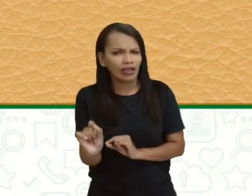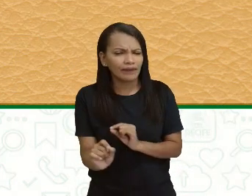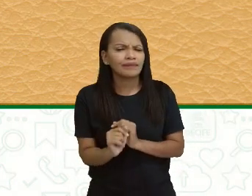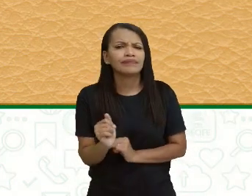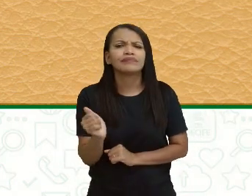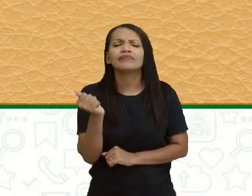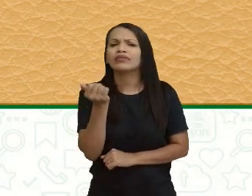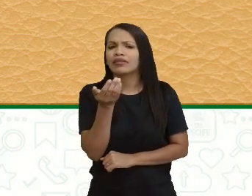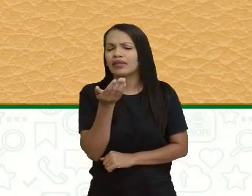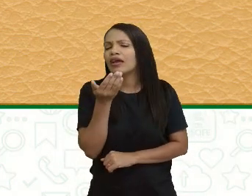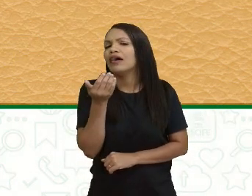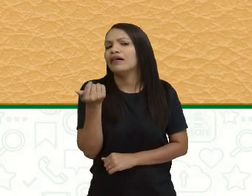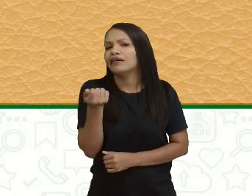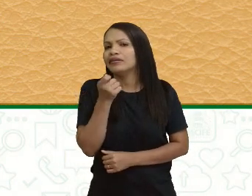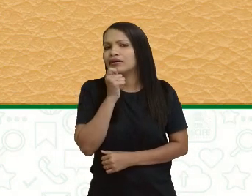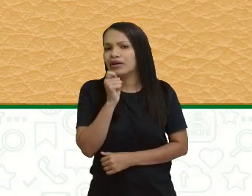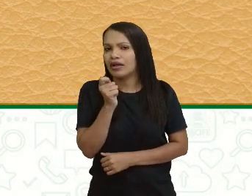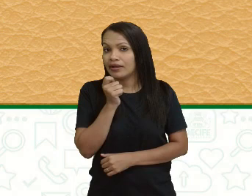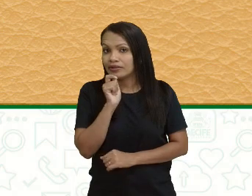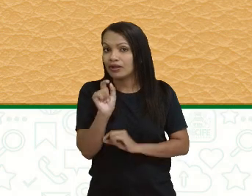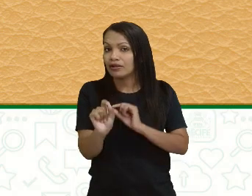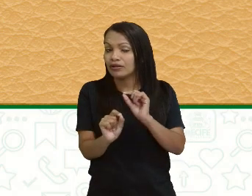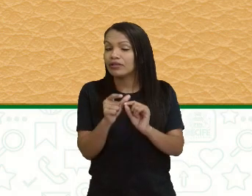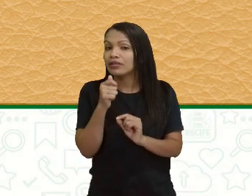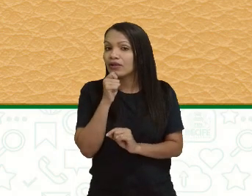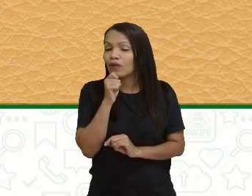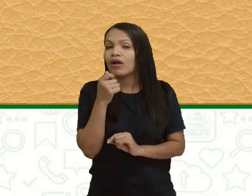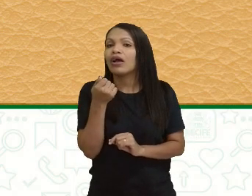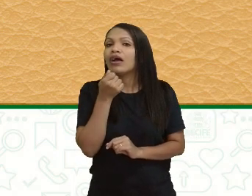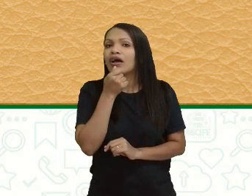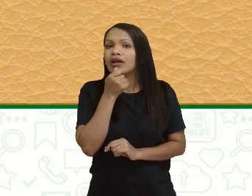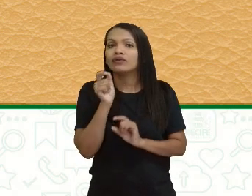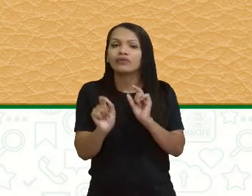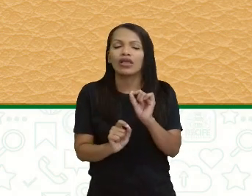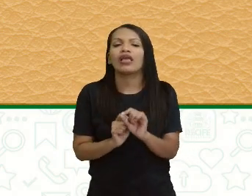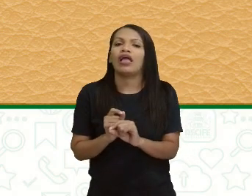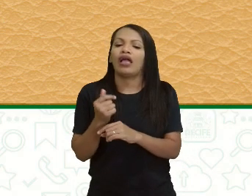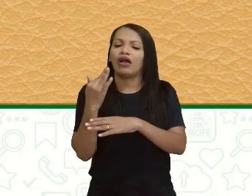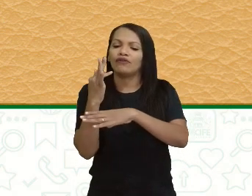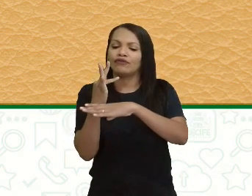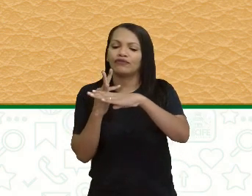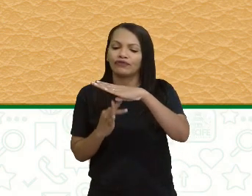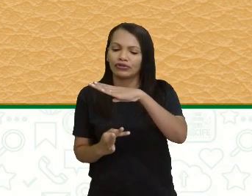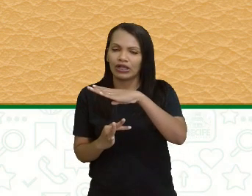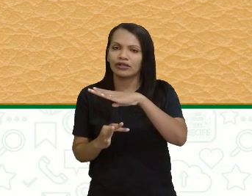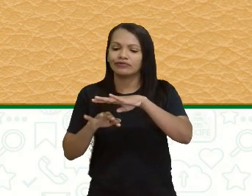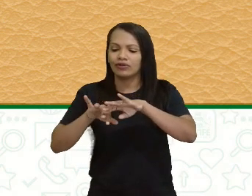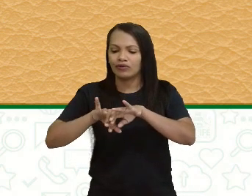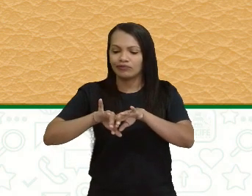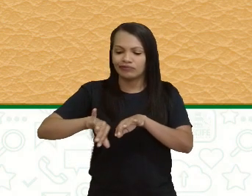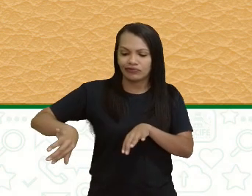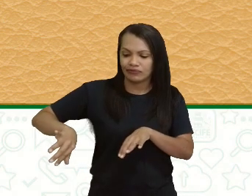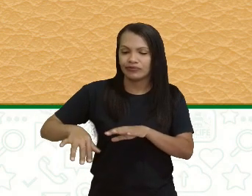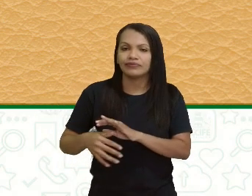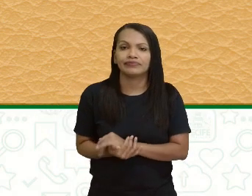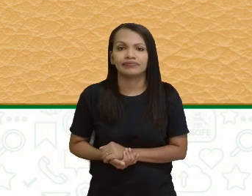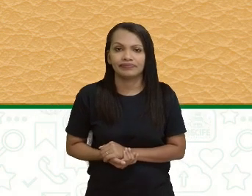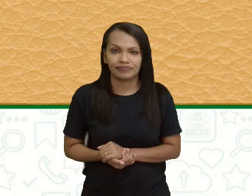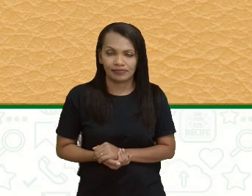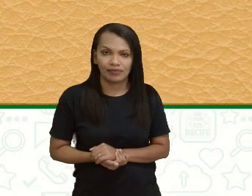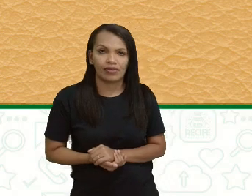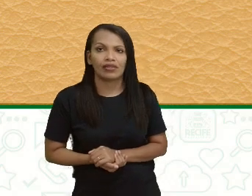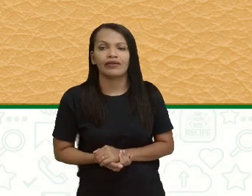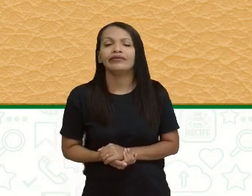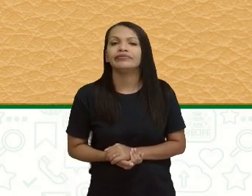ainda a fração que representa o que sobrou. Olha só, a parte que sobrou,